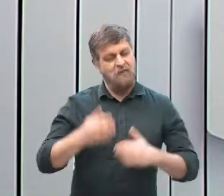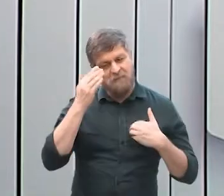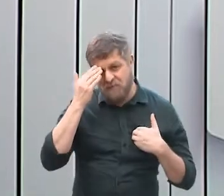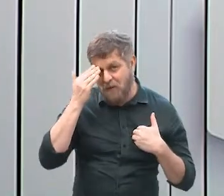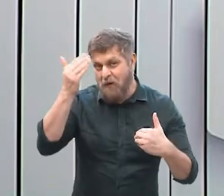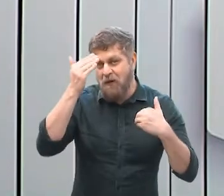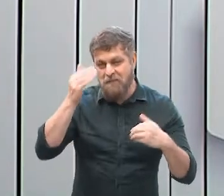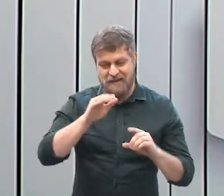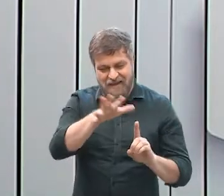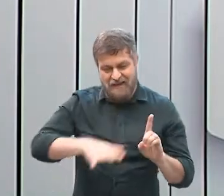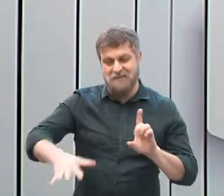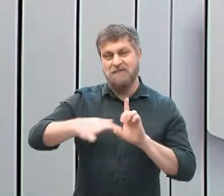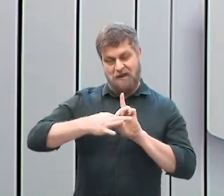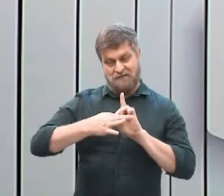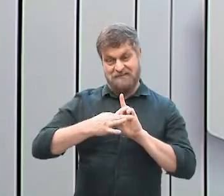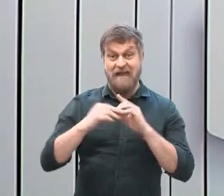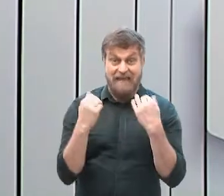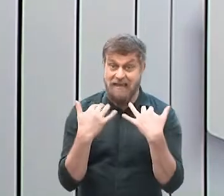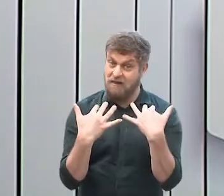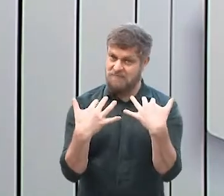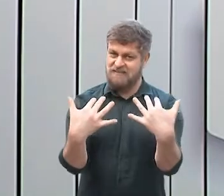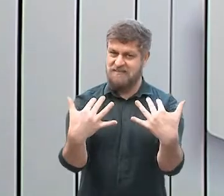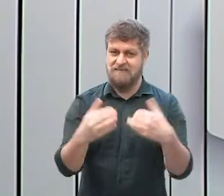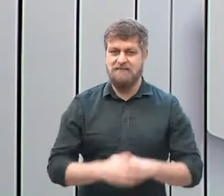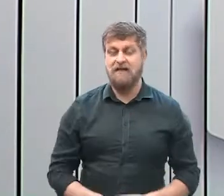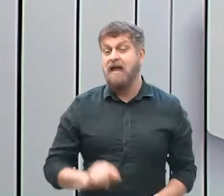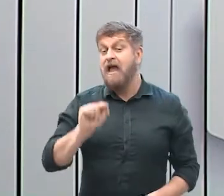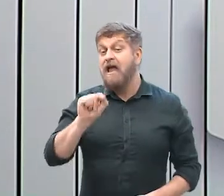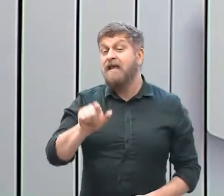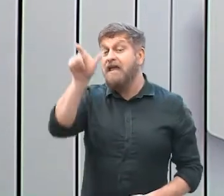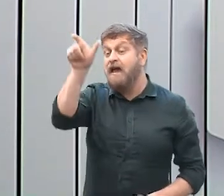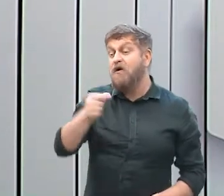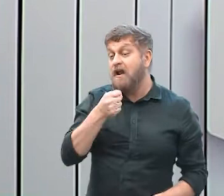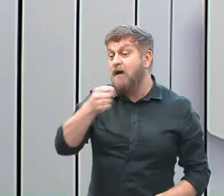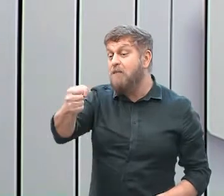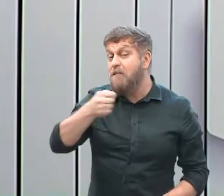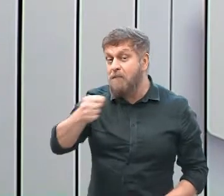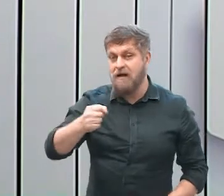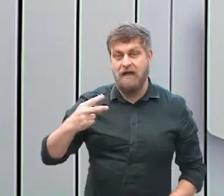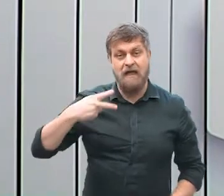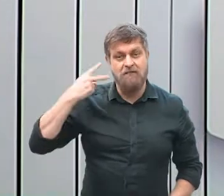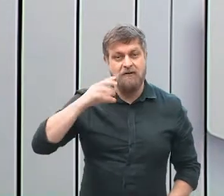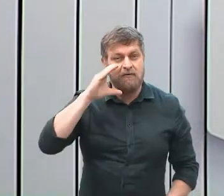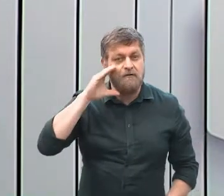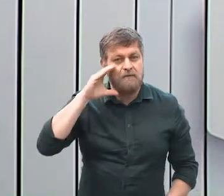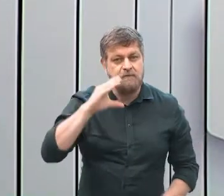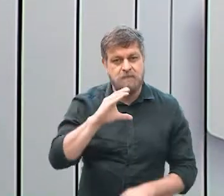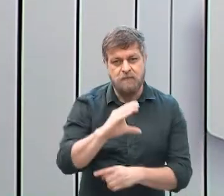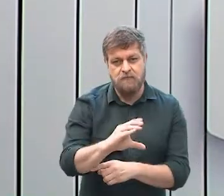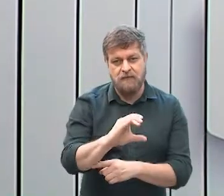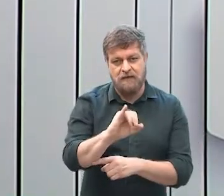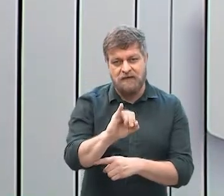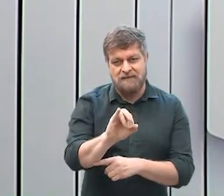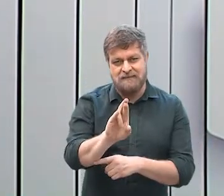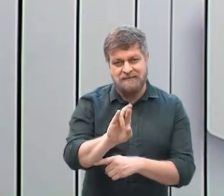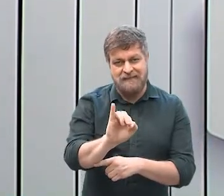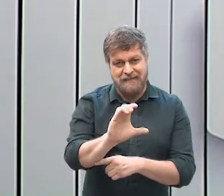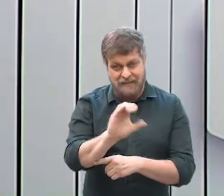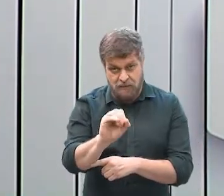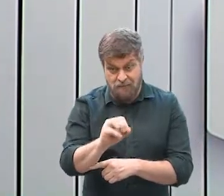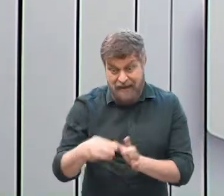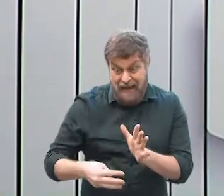Muito obrigado pela sua companhia e audiência. E quem está em pauta agora é o vereador Luiz Cirilo, que está no terceiro